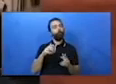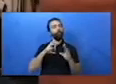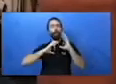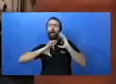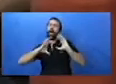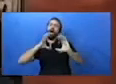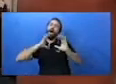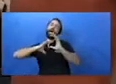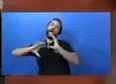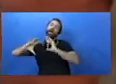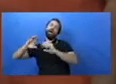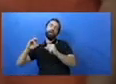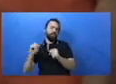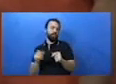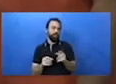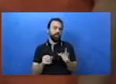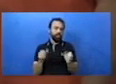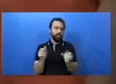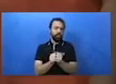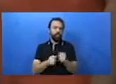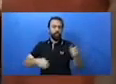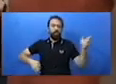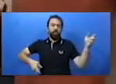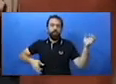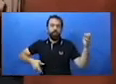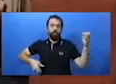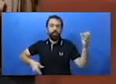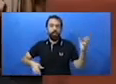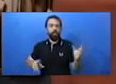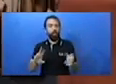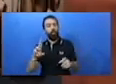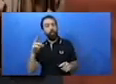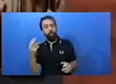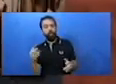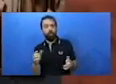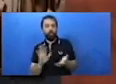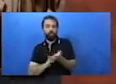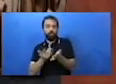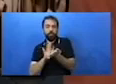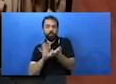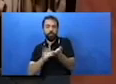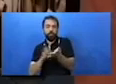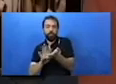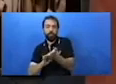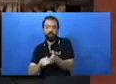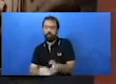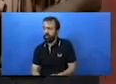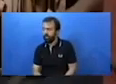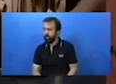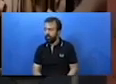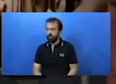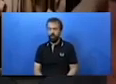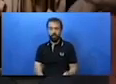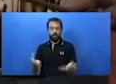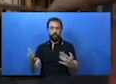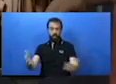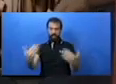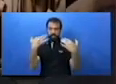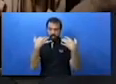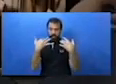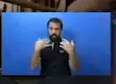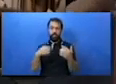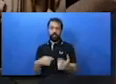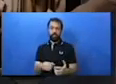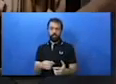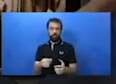vezes acompanhados por violão ou pandeiros, numa tentativa de atrair compradores para os seus folhetos. Era a maneira que